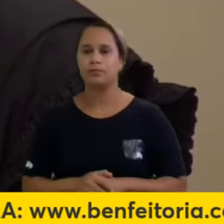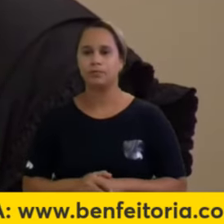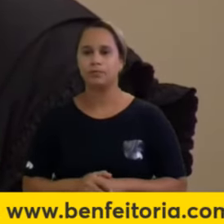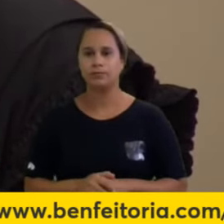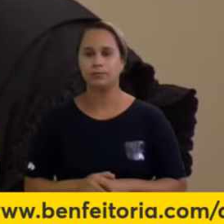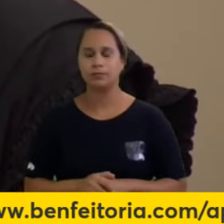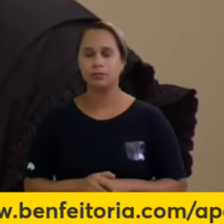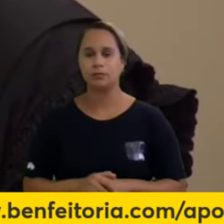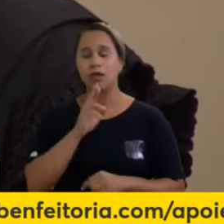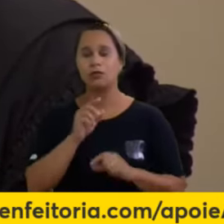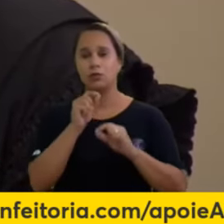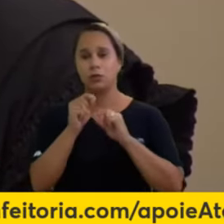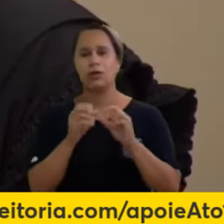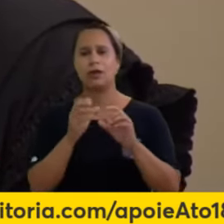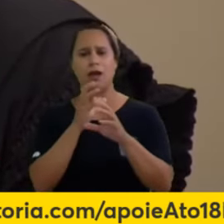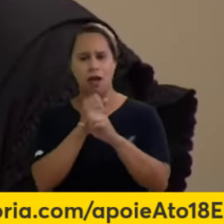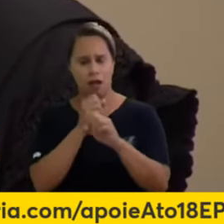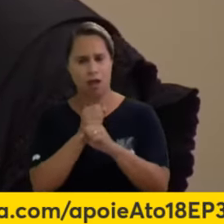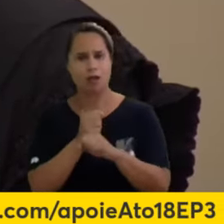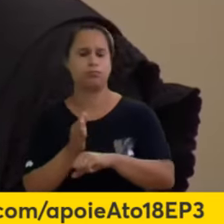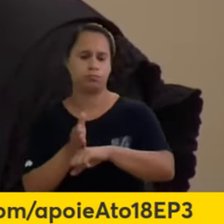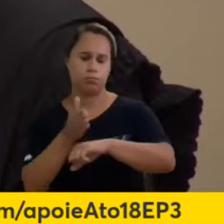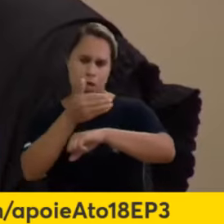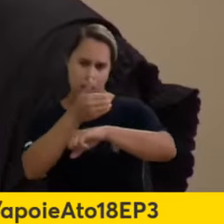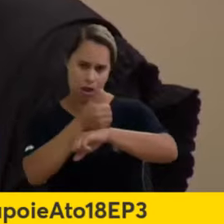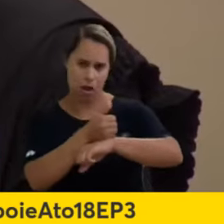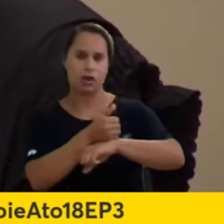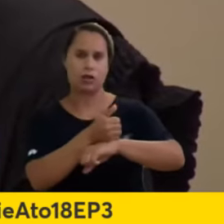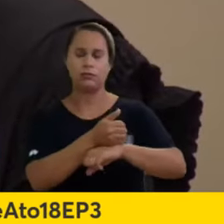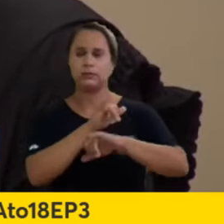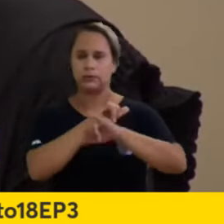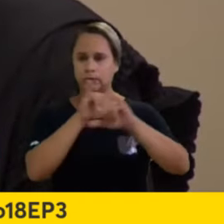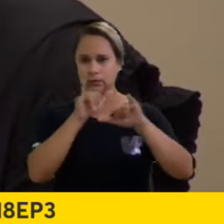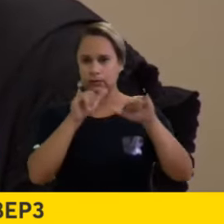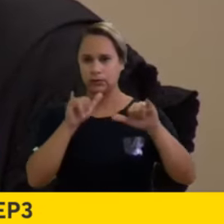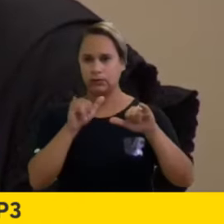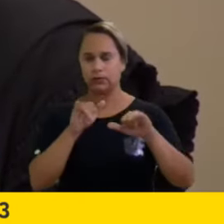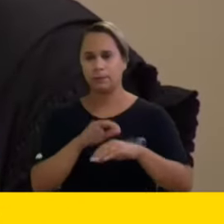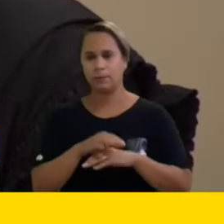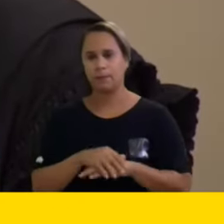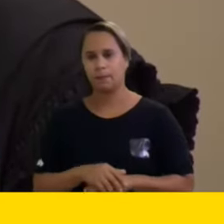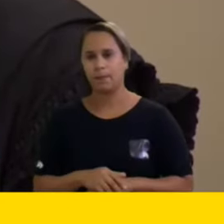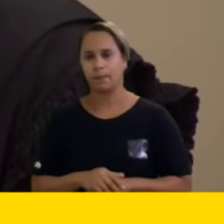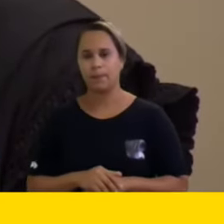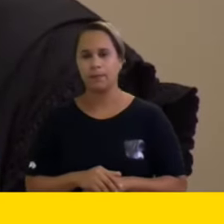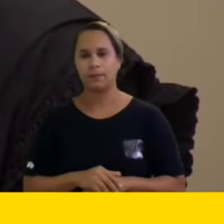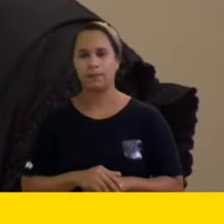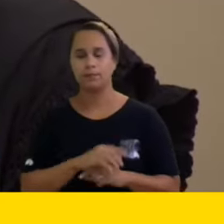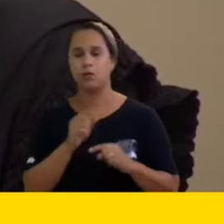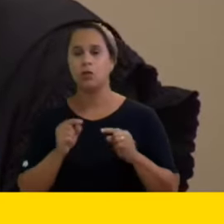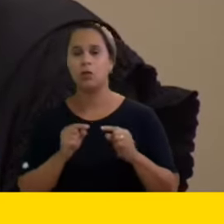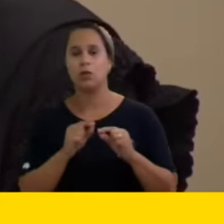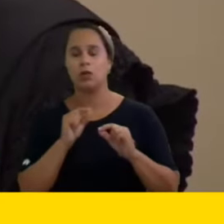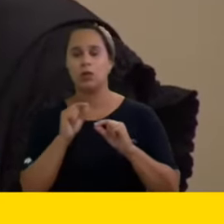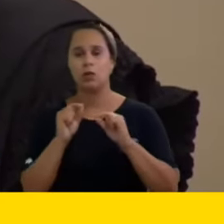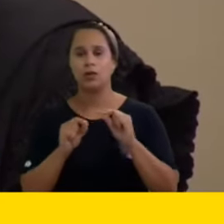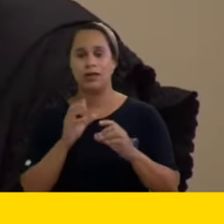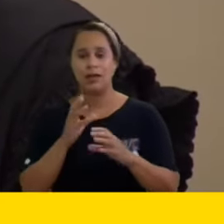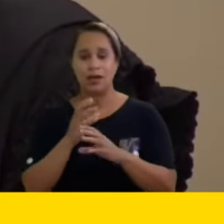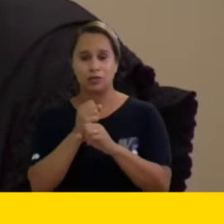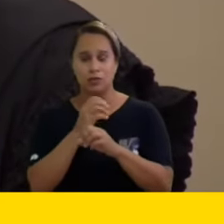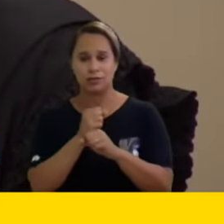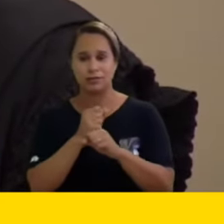computa-se Tais despesas como pré-campanha nesse caso A Procuradoria Regional Eleitoral ao somar essas despesas considerou o montante de